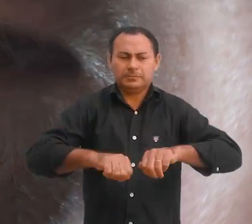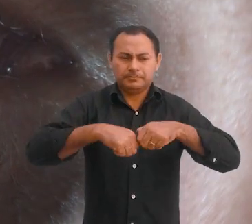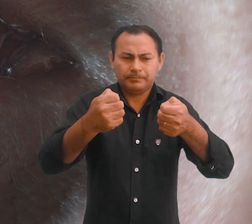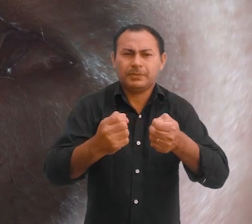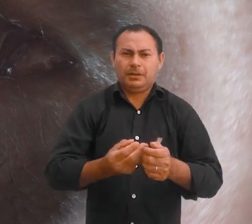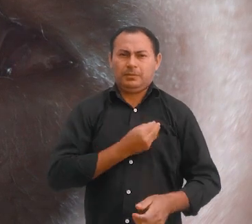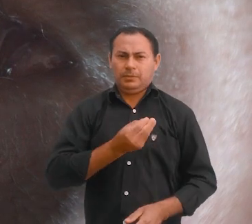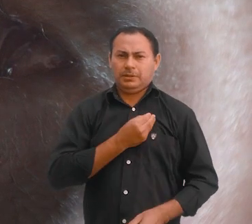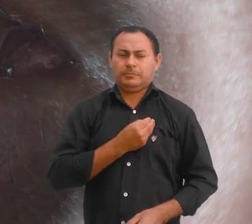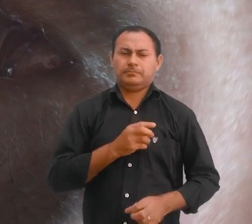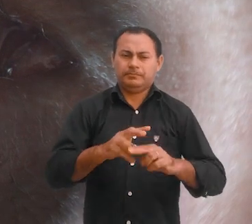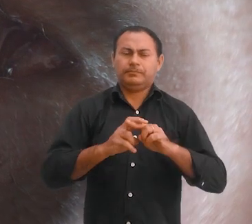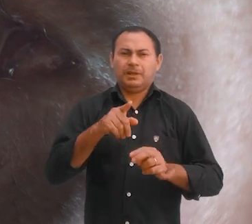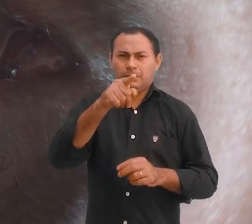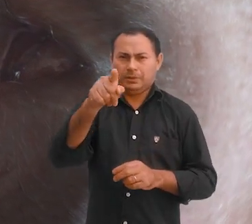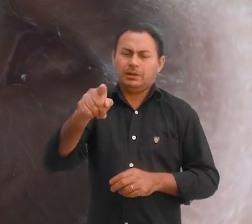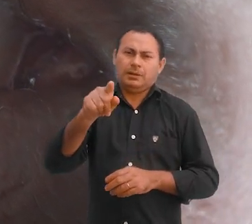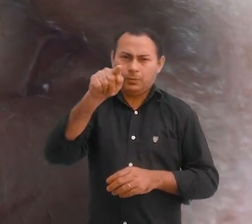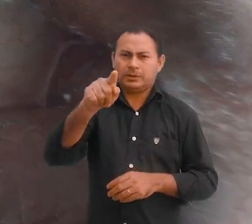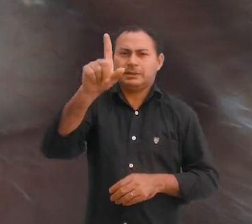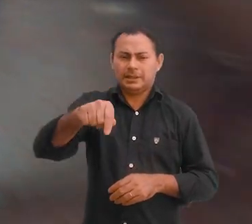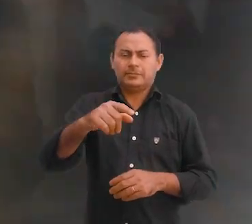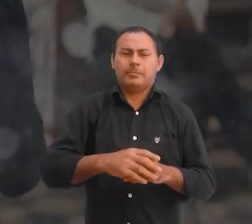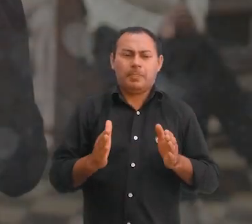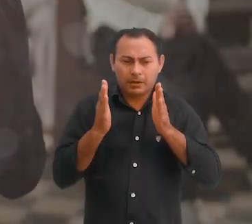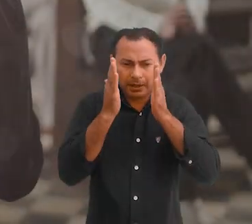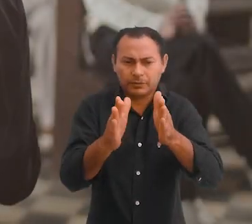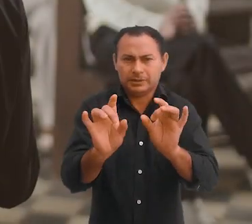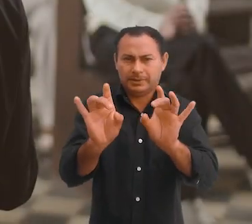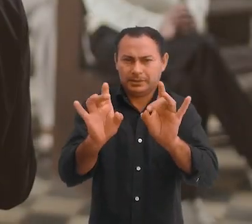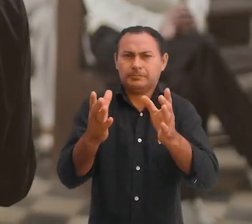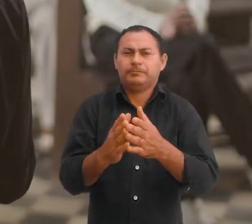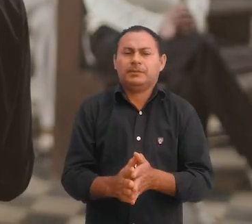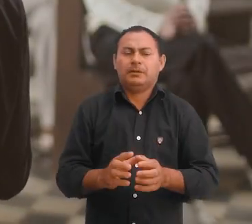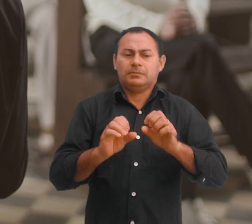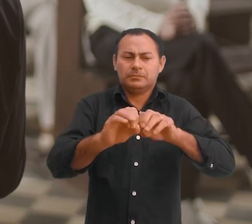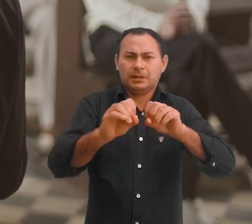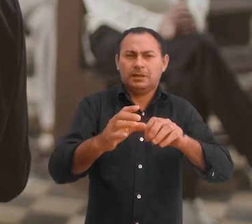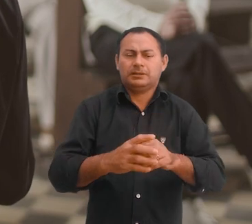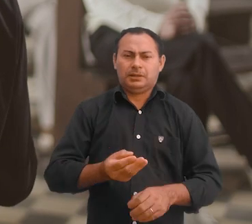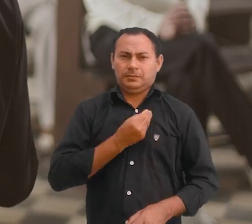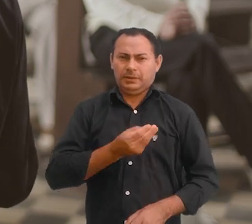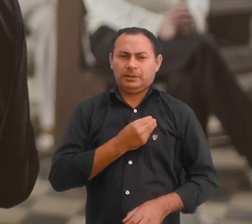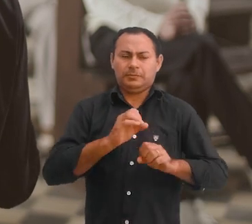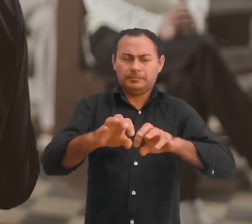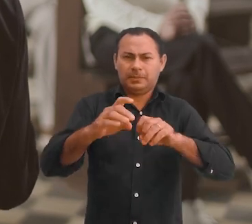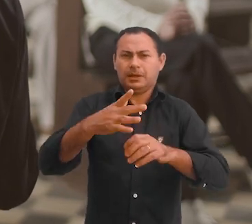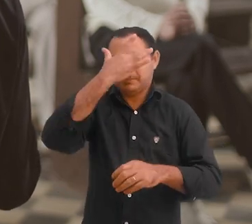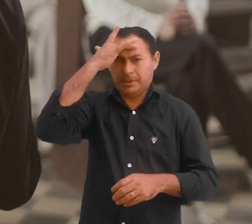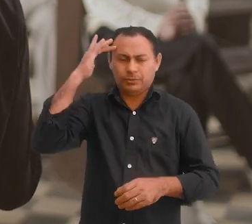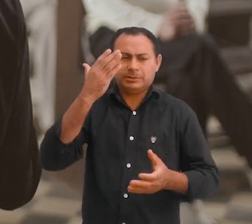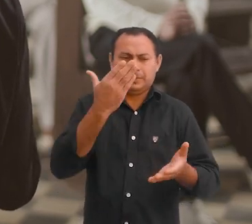que Ele ministre para estas vidas através de você, ou seja, você sendo um canal especial para ministrar a essas vidas,